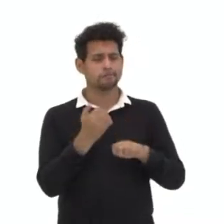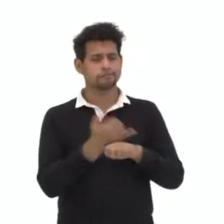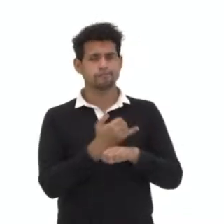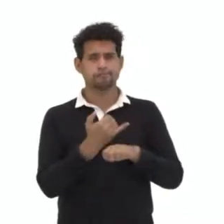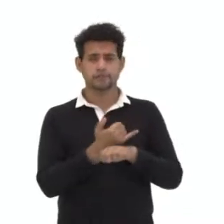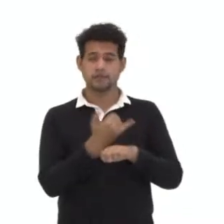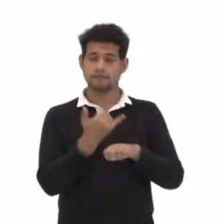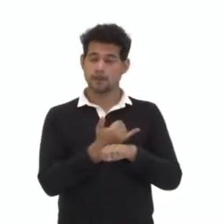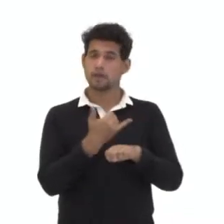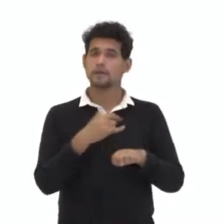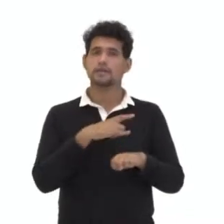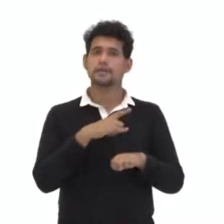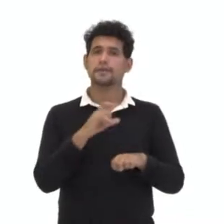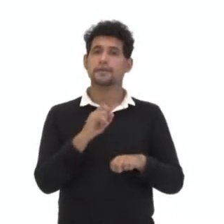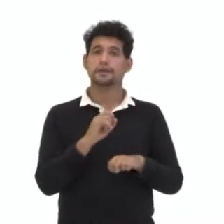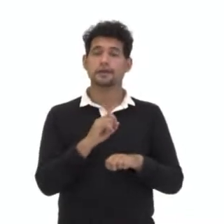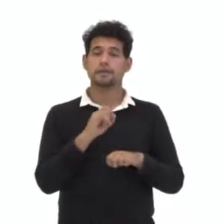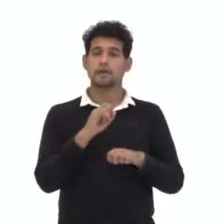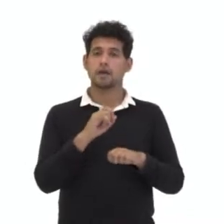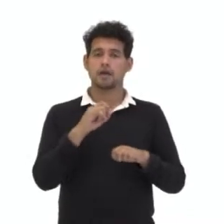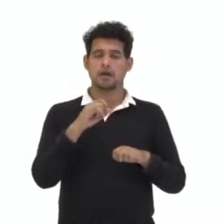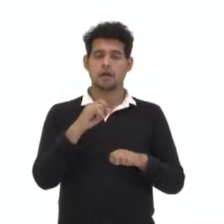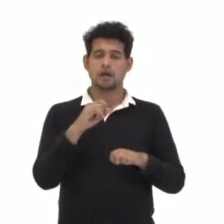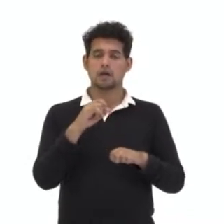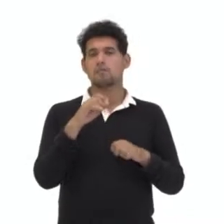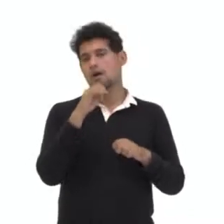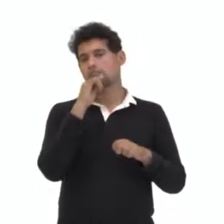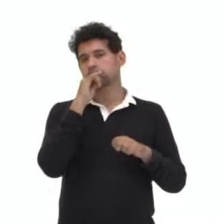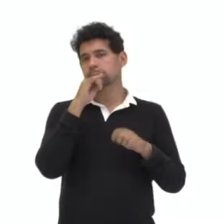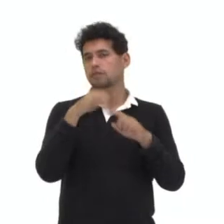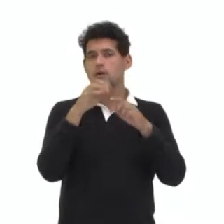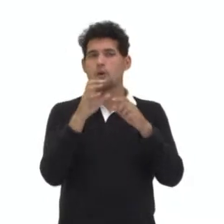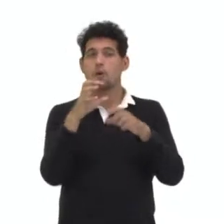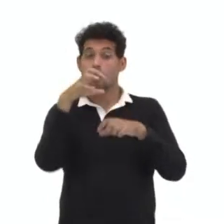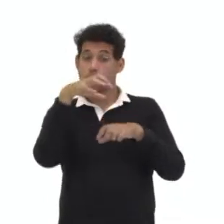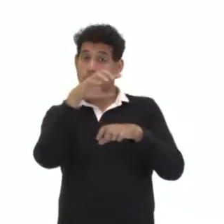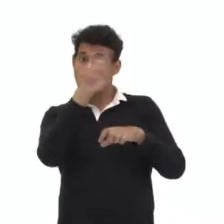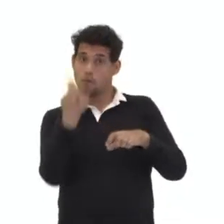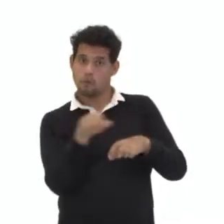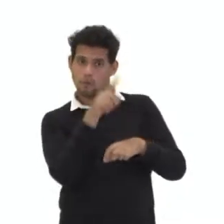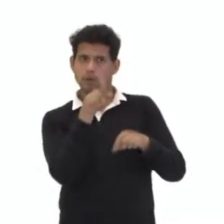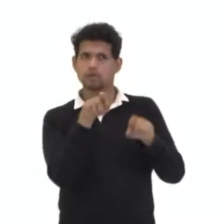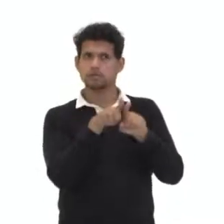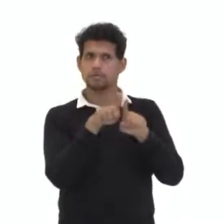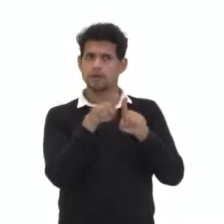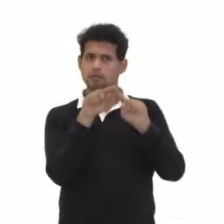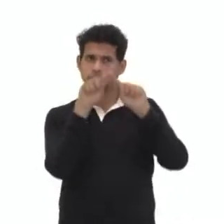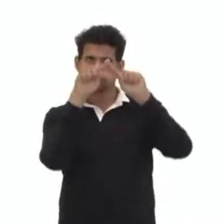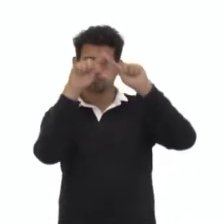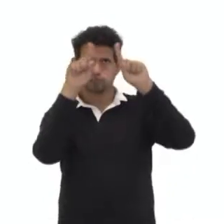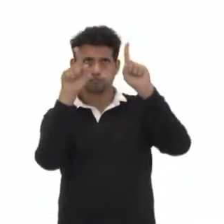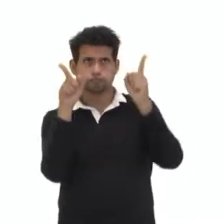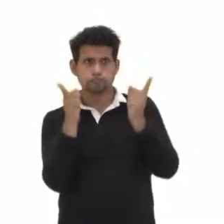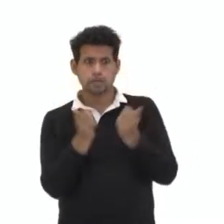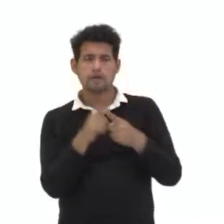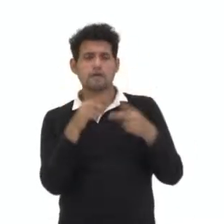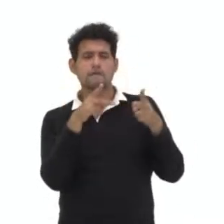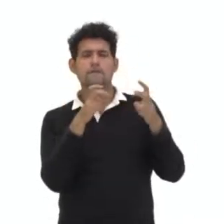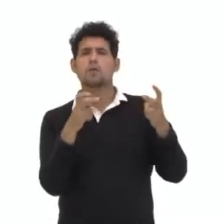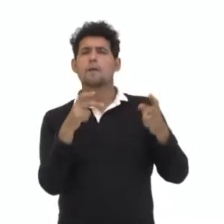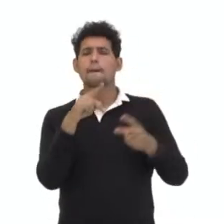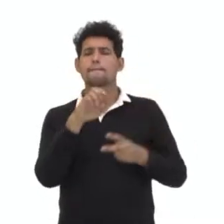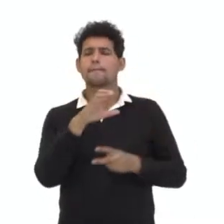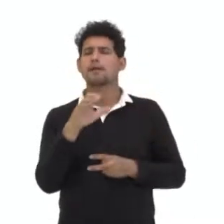tem o formato de uma coroa circular, conforme a ilustração abaixo. Determine a área desta